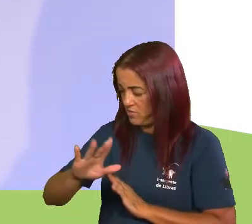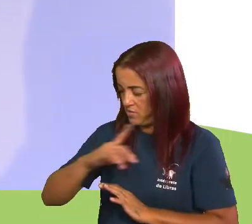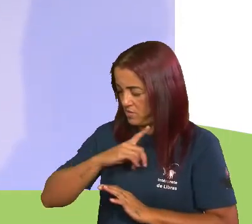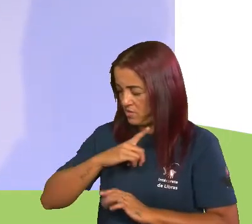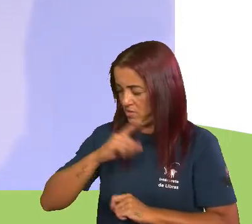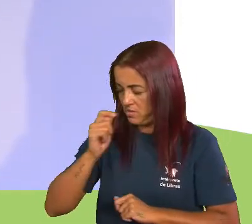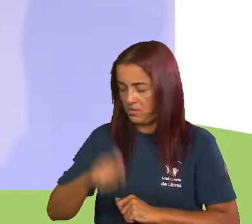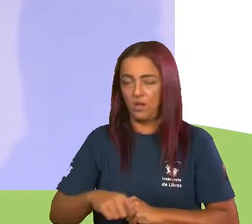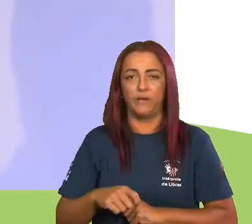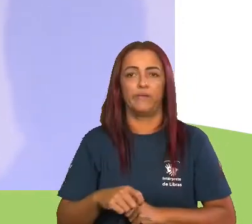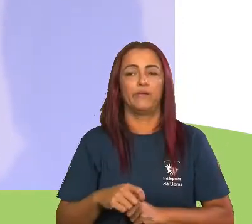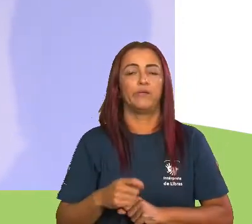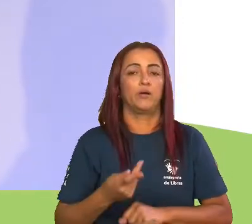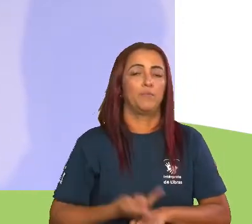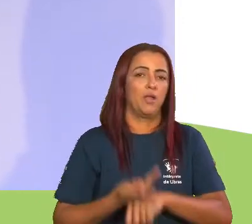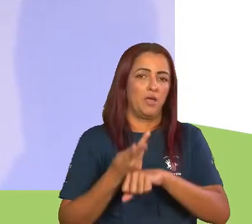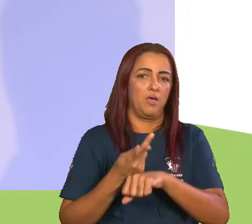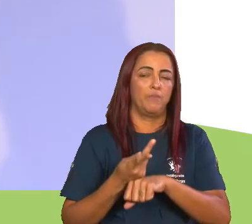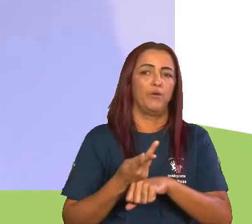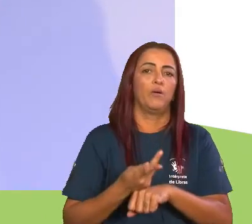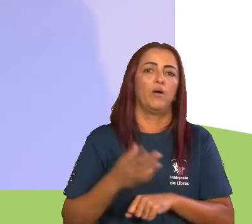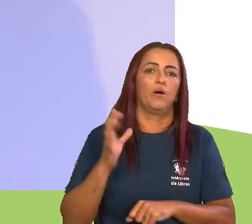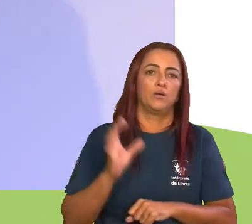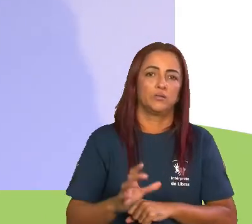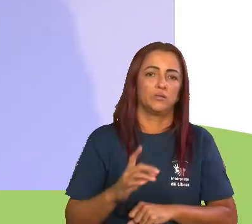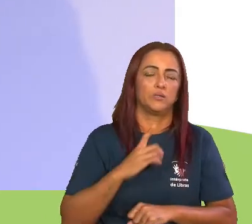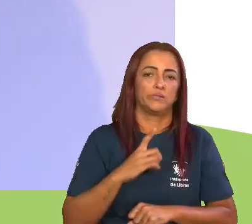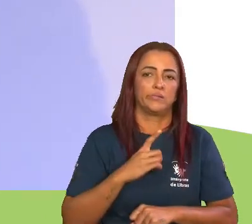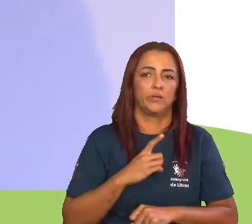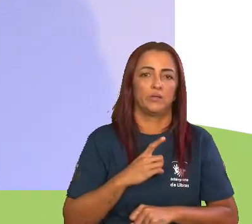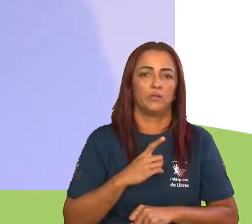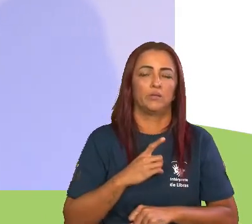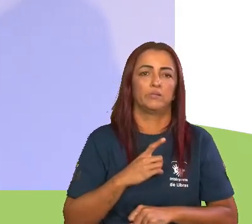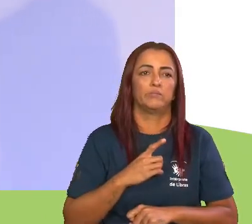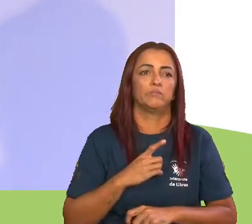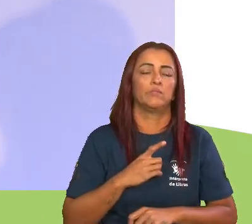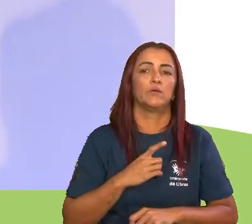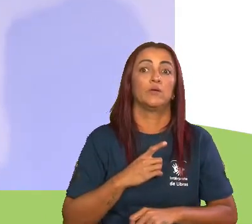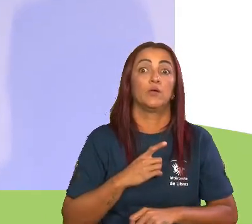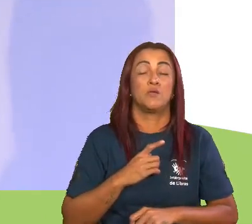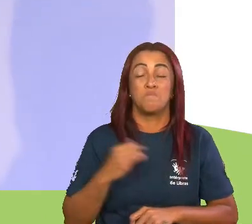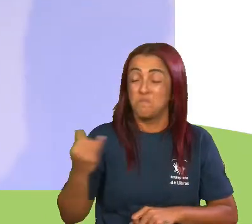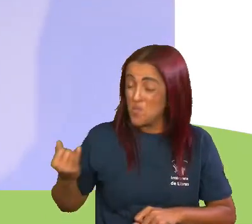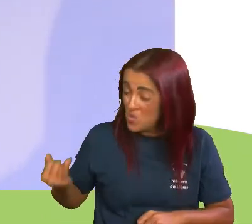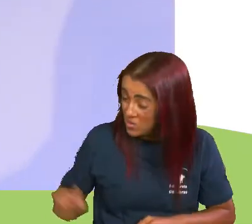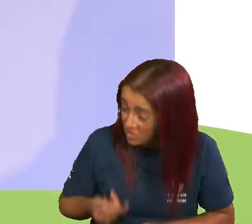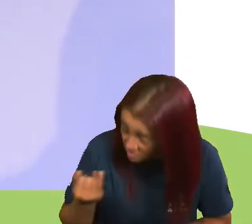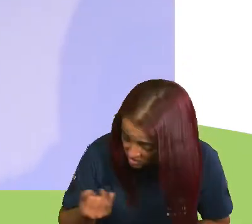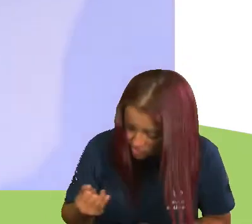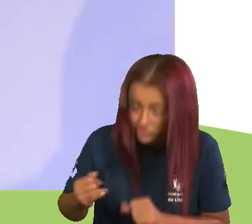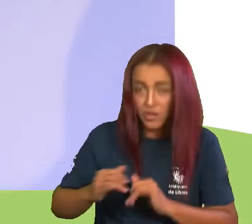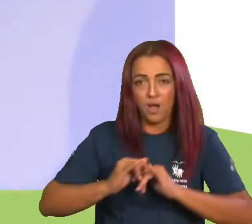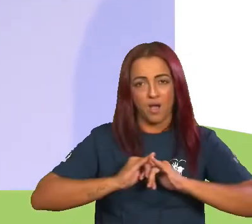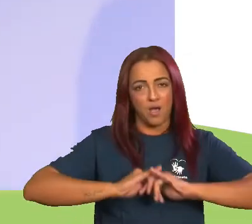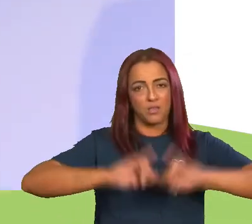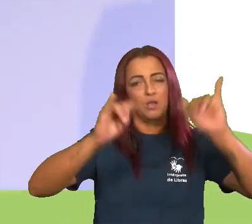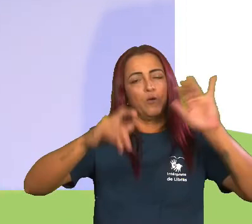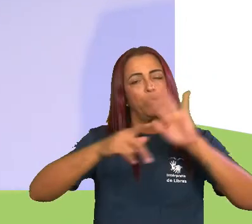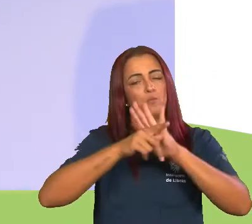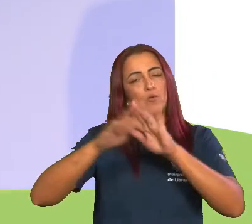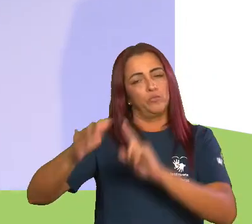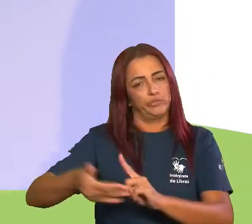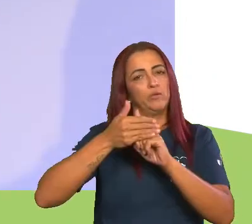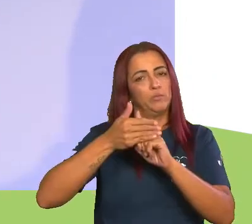agraciado com este prêmio e poder ajudar a dar visibilidade a este importante canal de